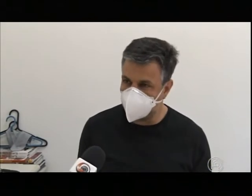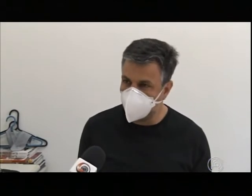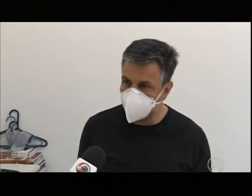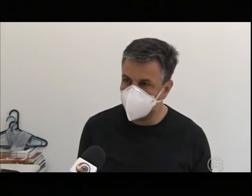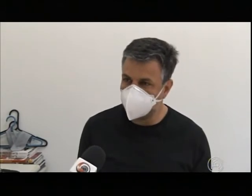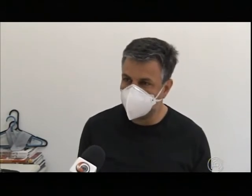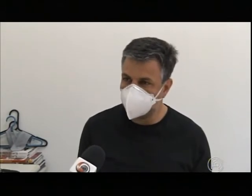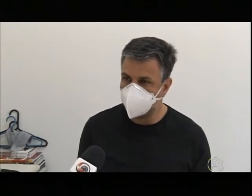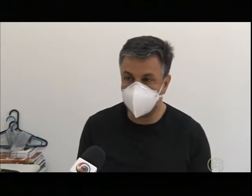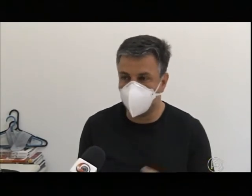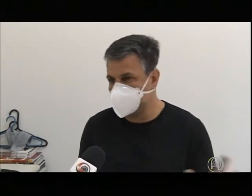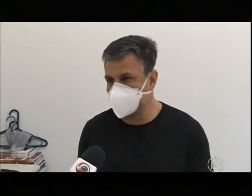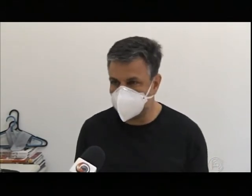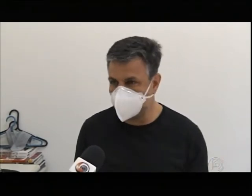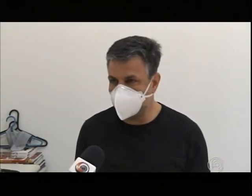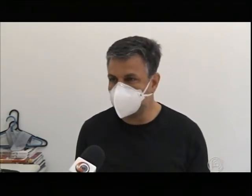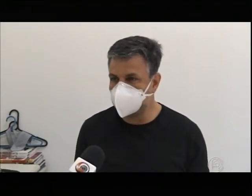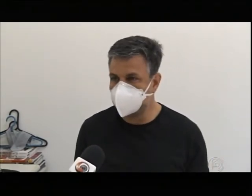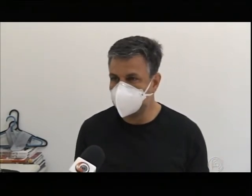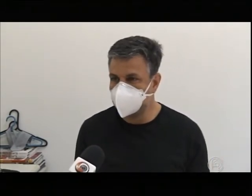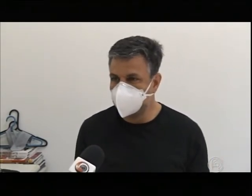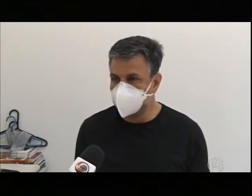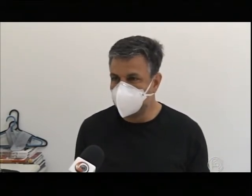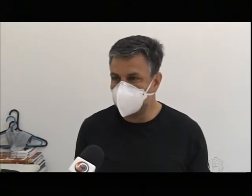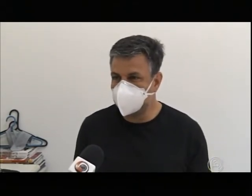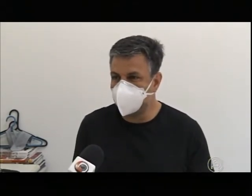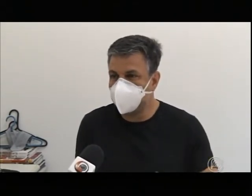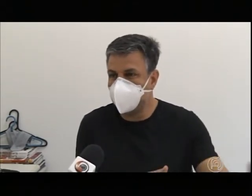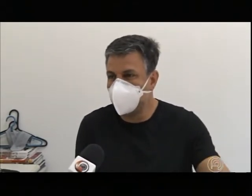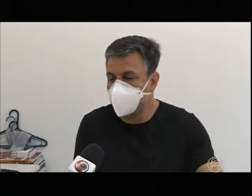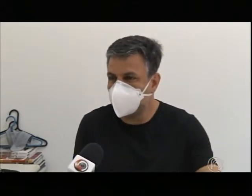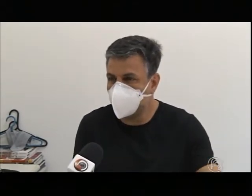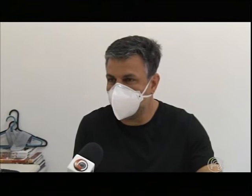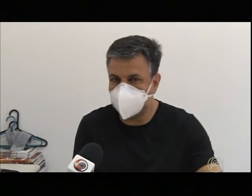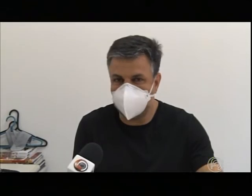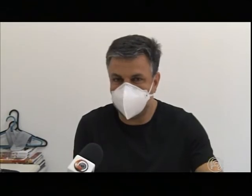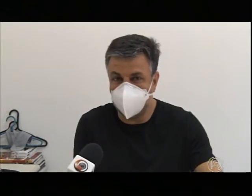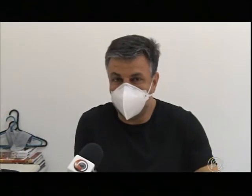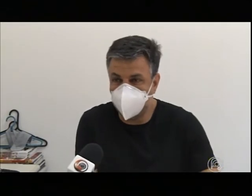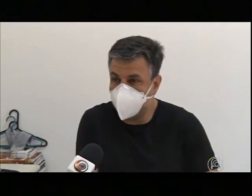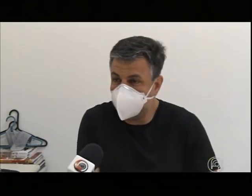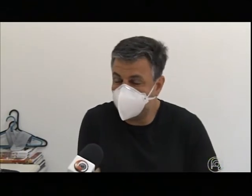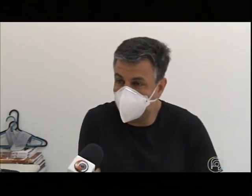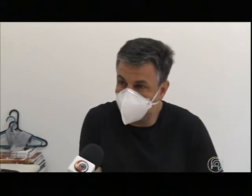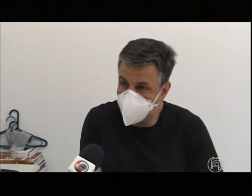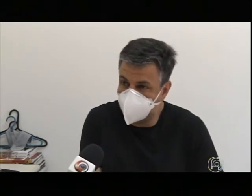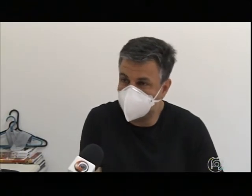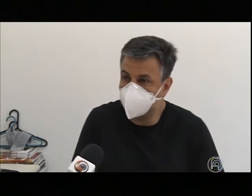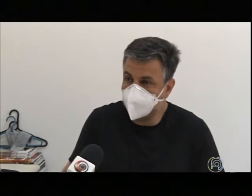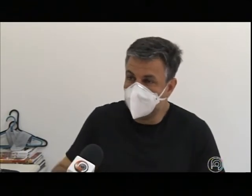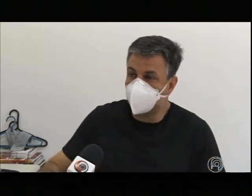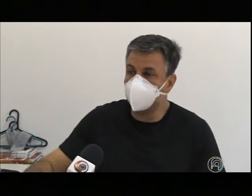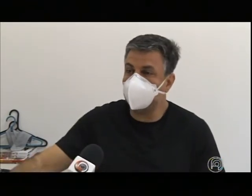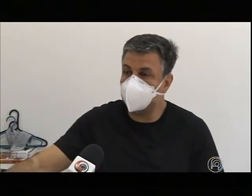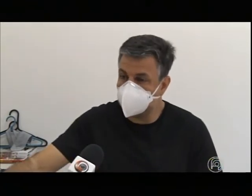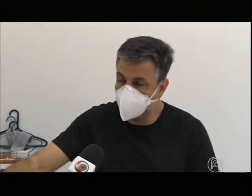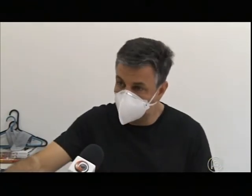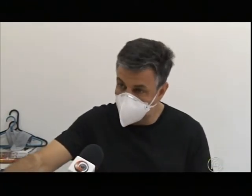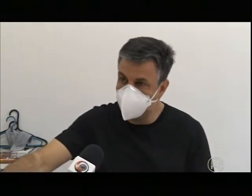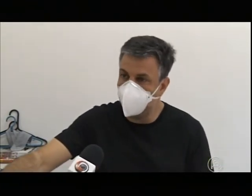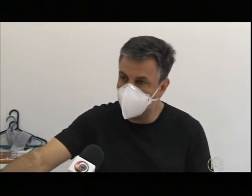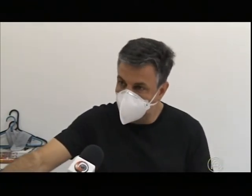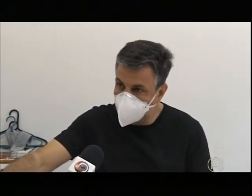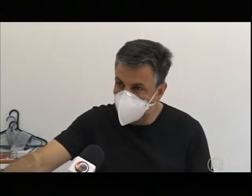profissionais de saúde, de todas as áreas, né, que estão esperando para ser contratados. A Prefeitura prefere fazer